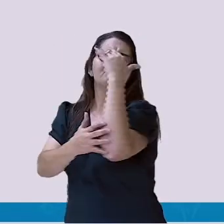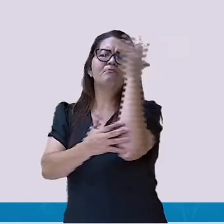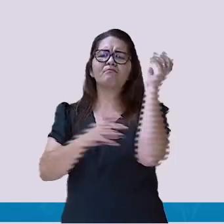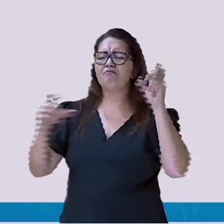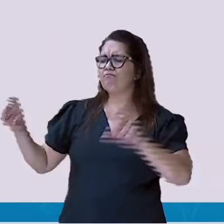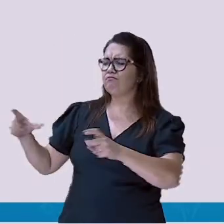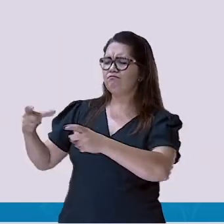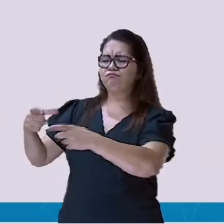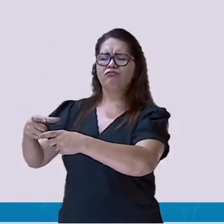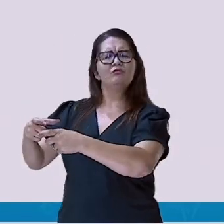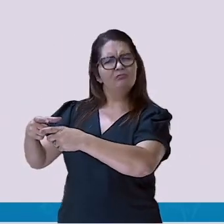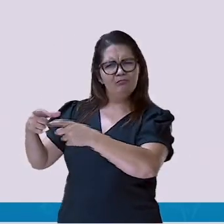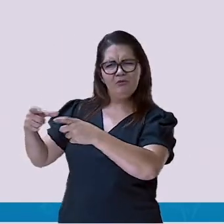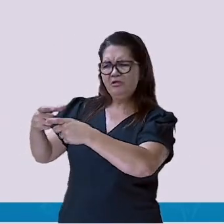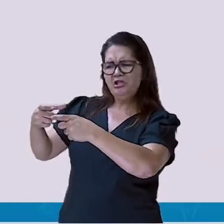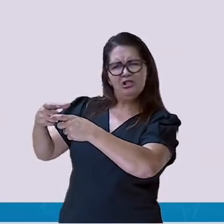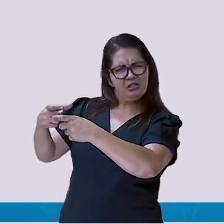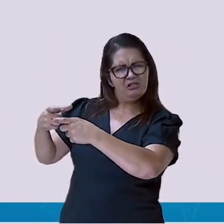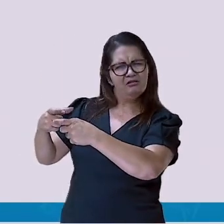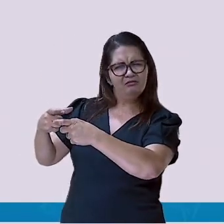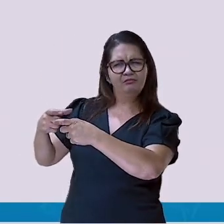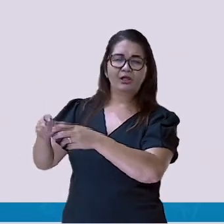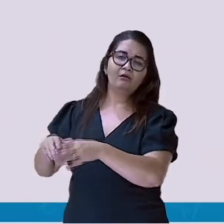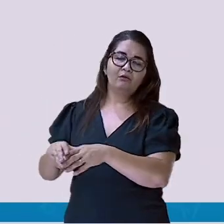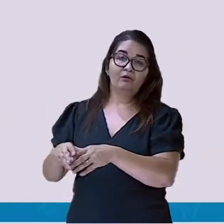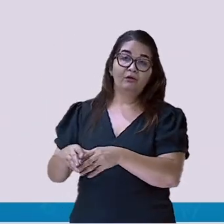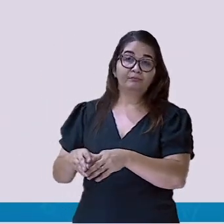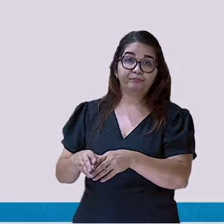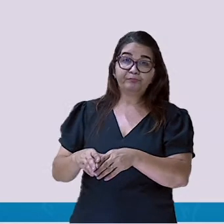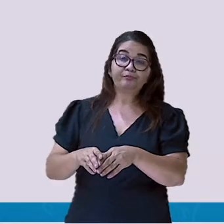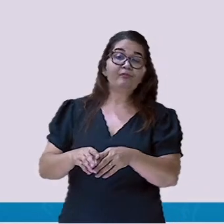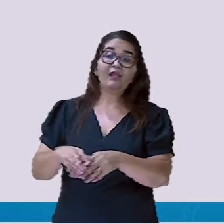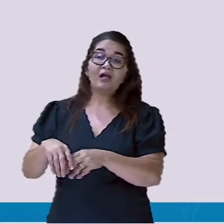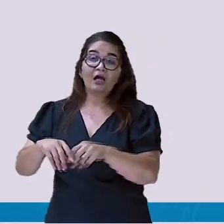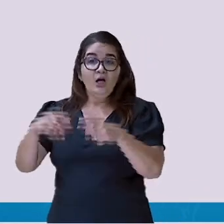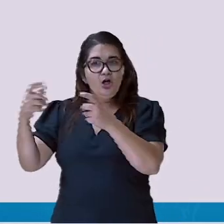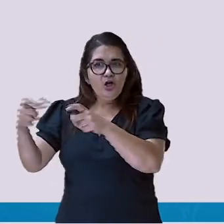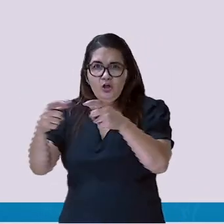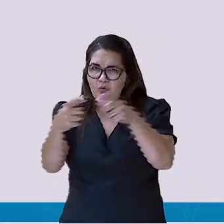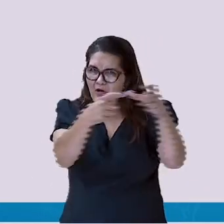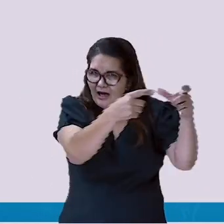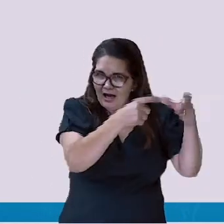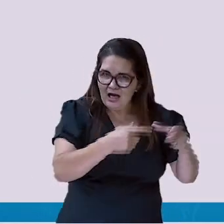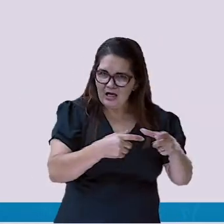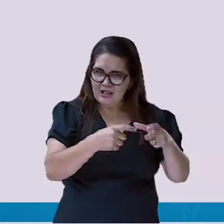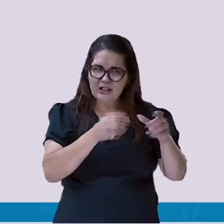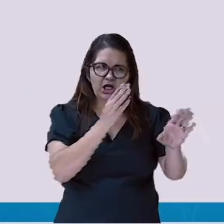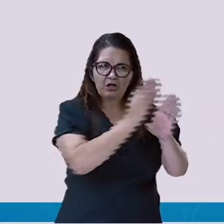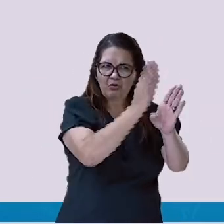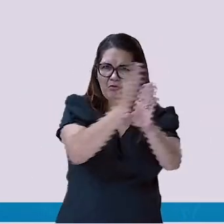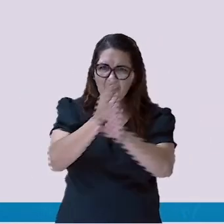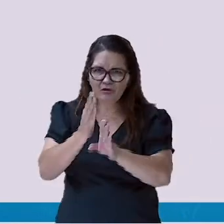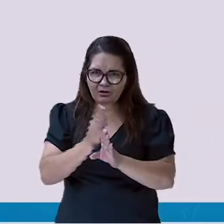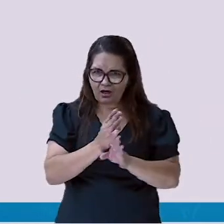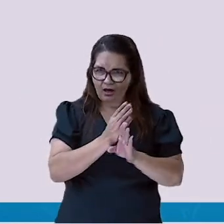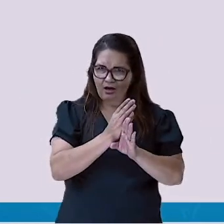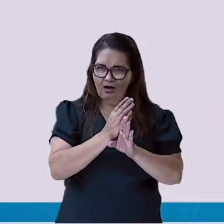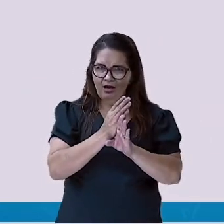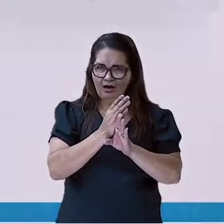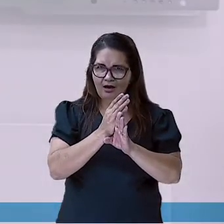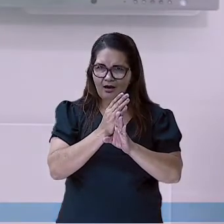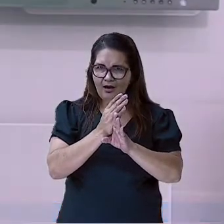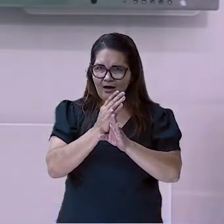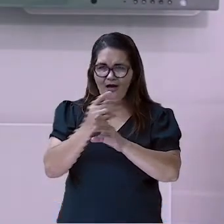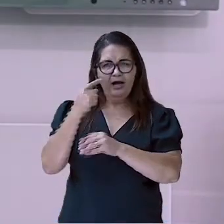eu posso achar mata de araucária lá no Nordeste? Não, você não vai achar lá no Nordeste. Por que não? Porque lá é